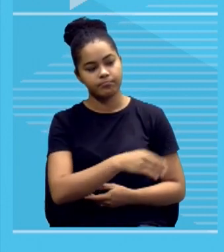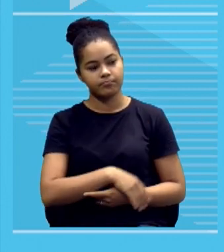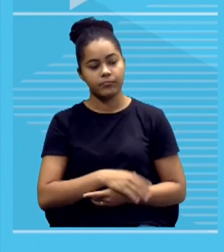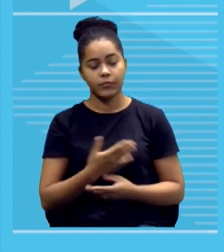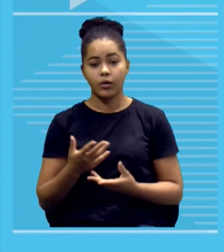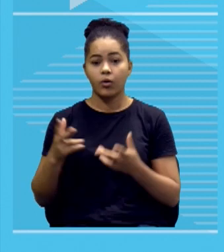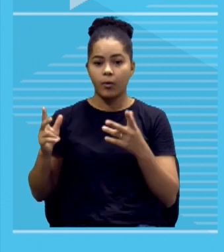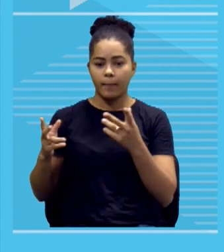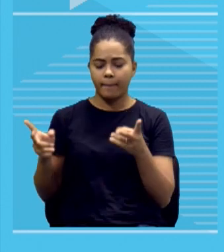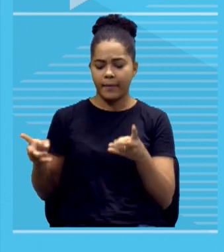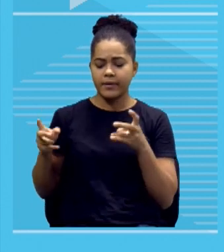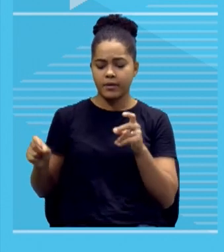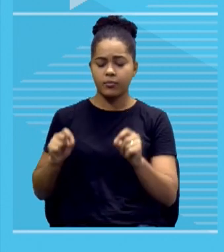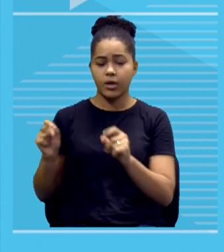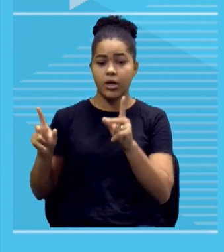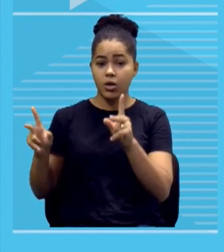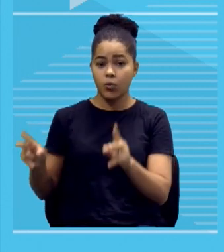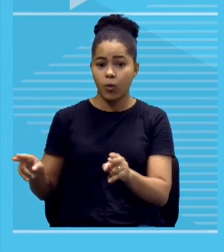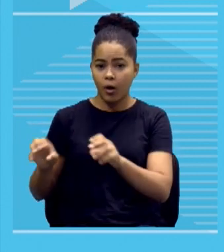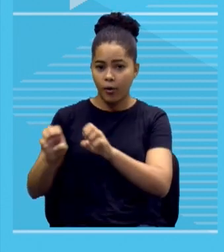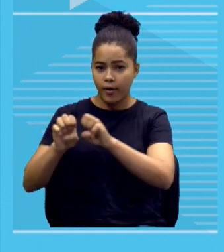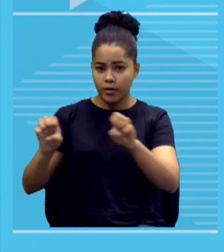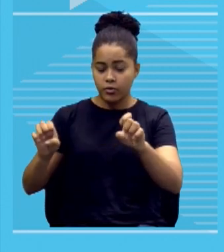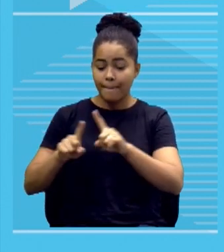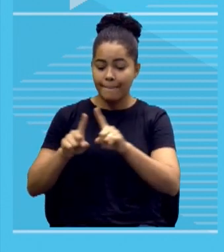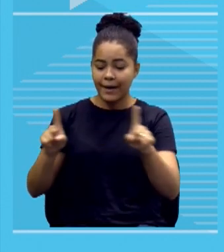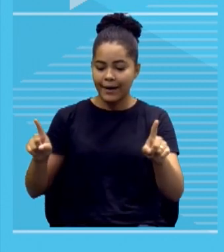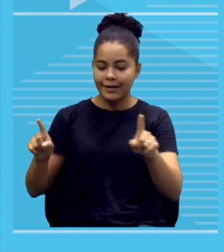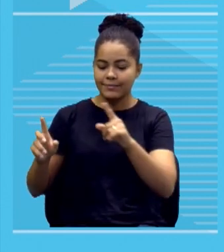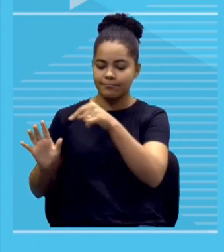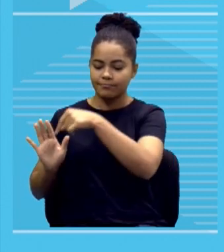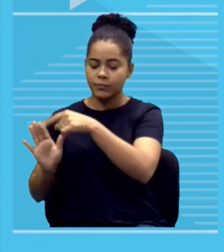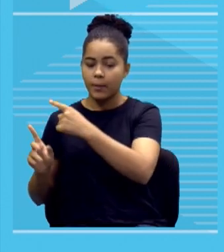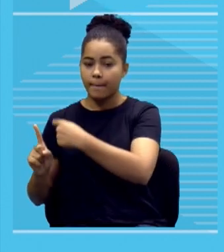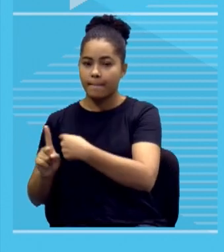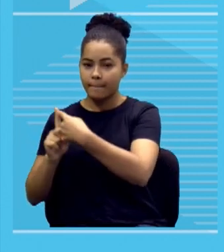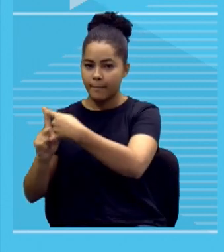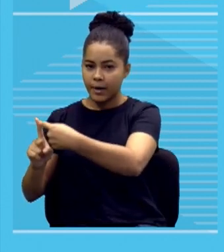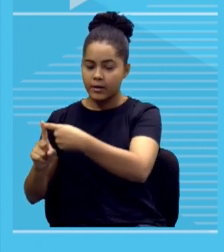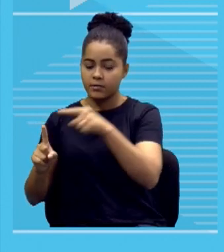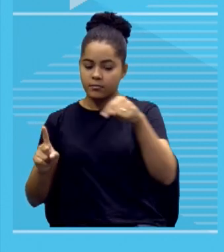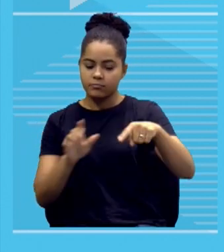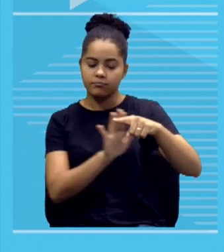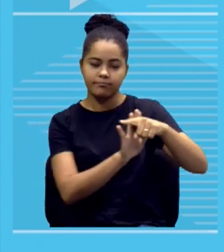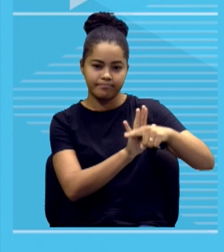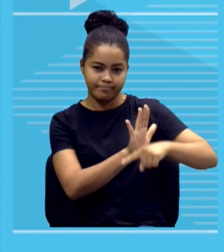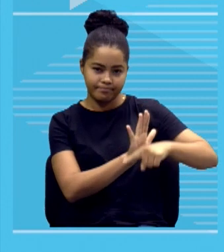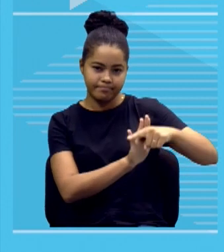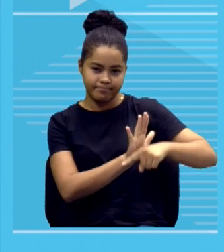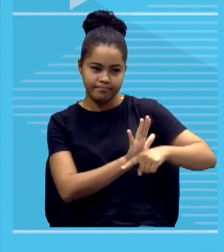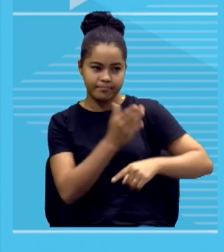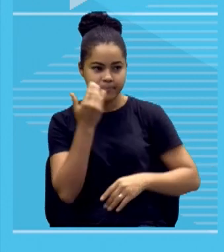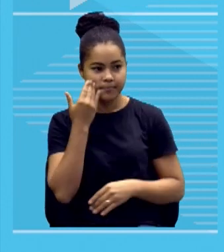soma e agora é o quê? Uma subtração. Bom, antes era uma soma e agora é uma